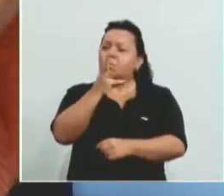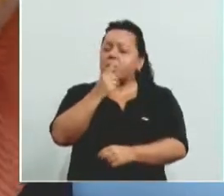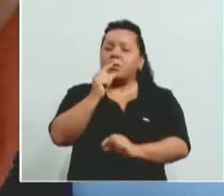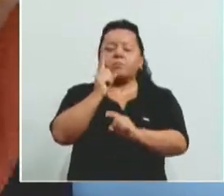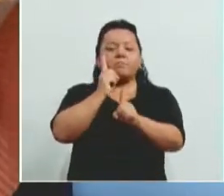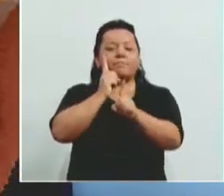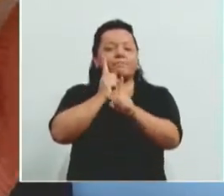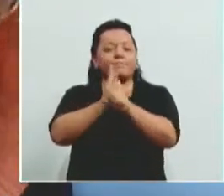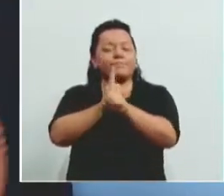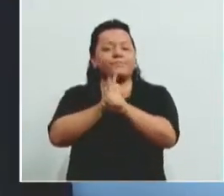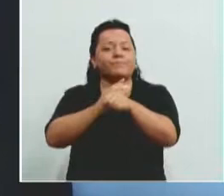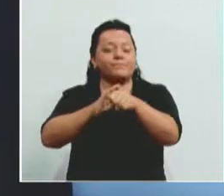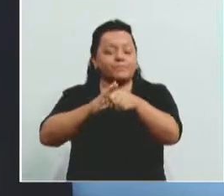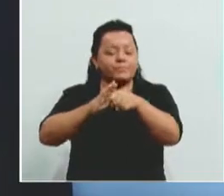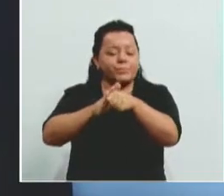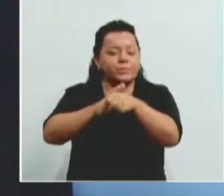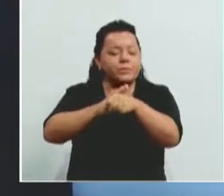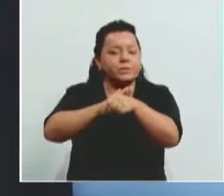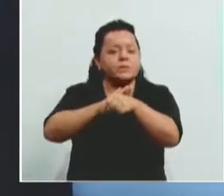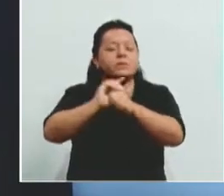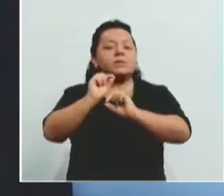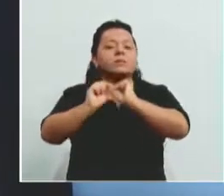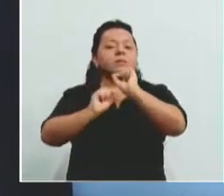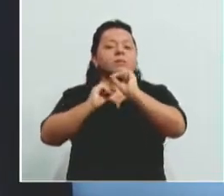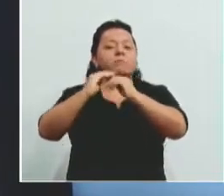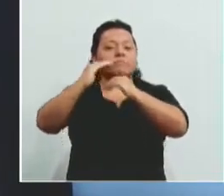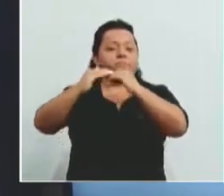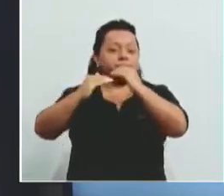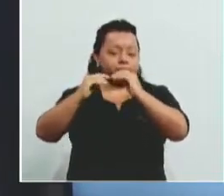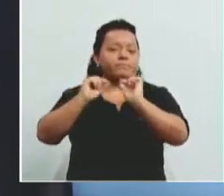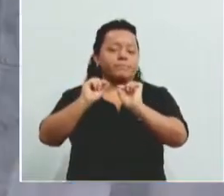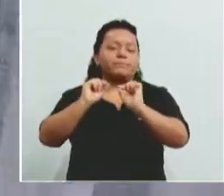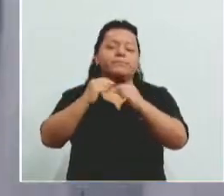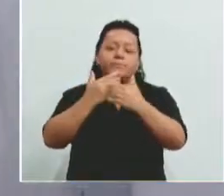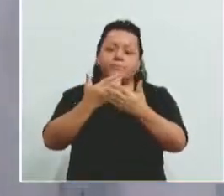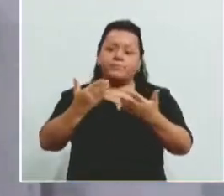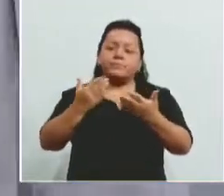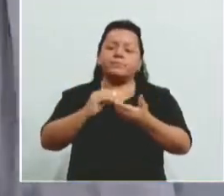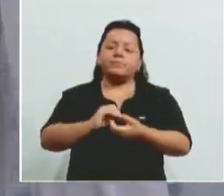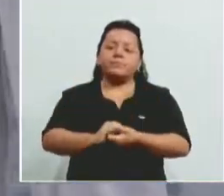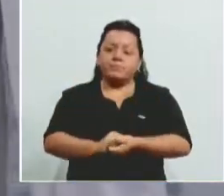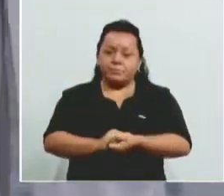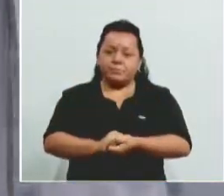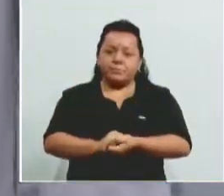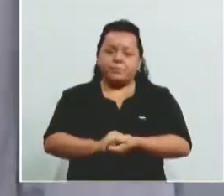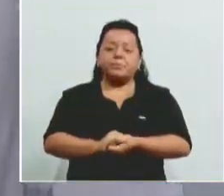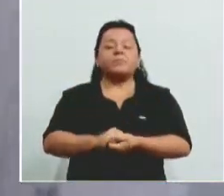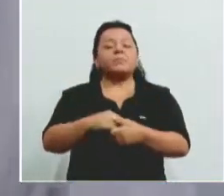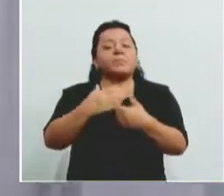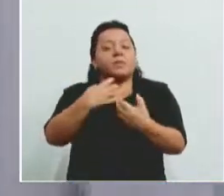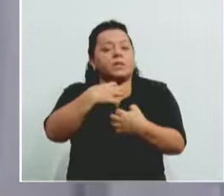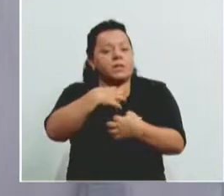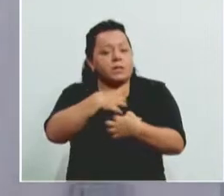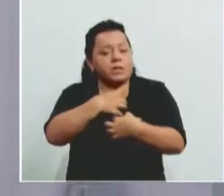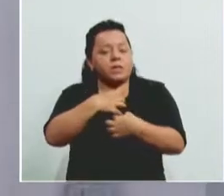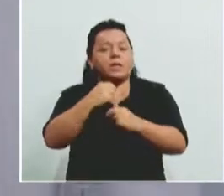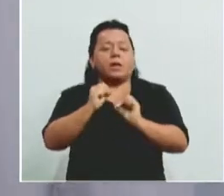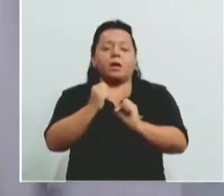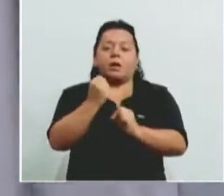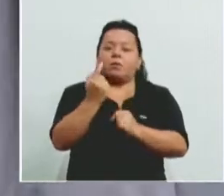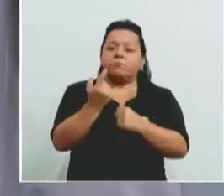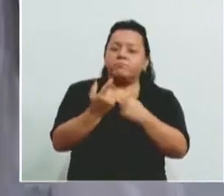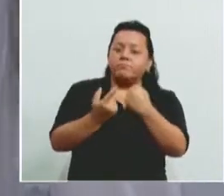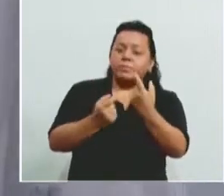tipo de obstrução. Então, pode evoluir para a infertilidade. A gente pensa, então, na infertilidade tanto como um sintoma para algumas, mas,